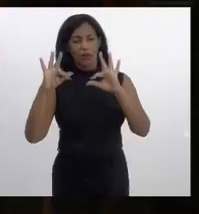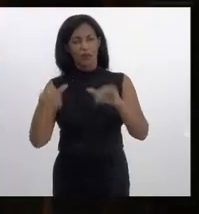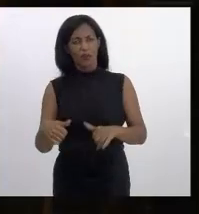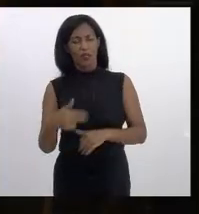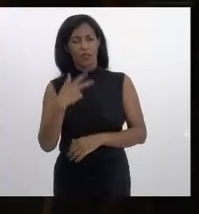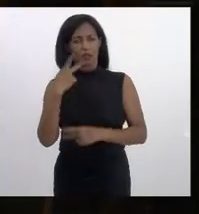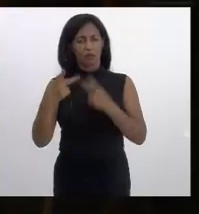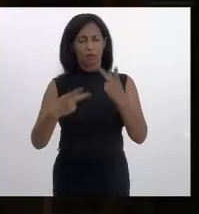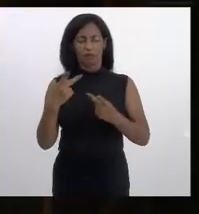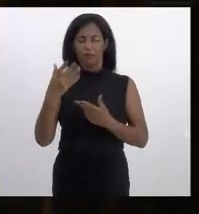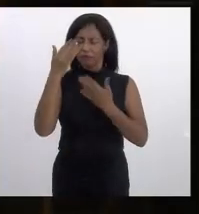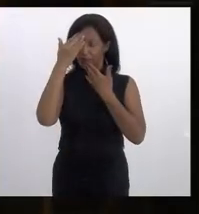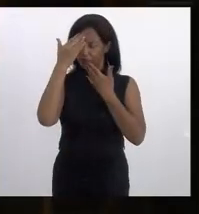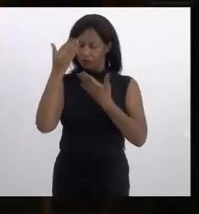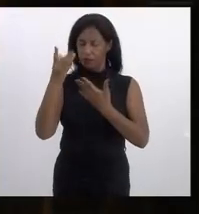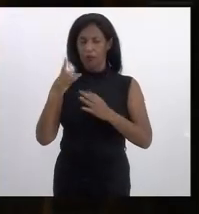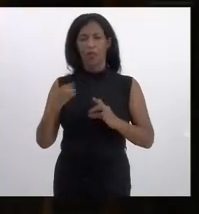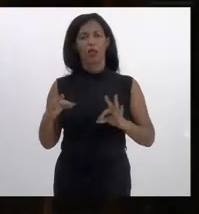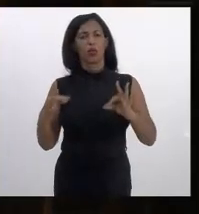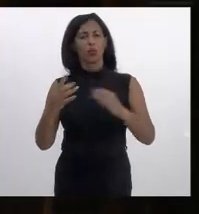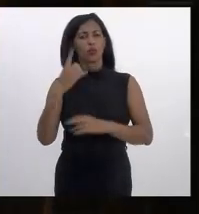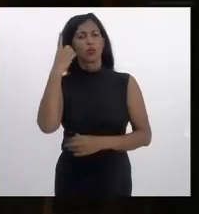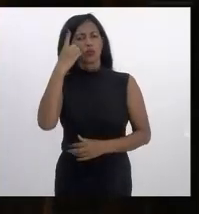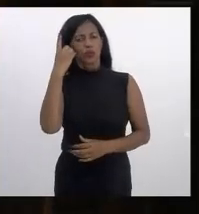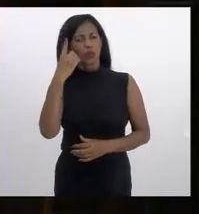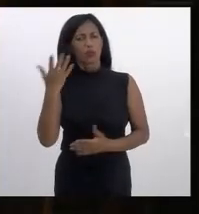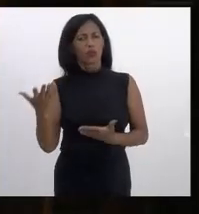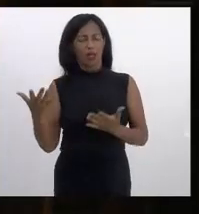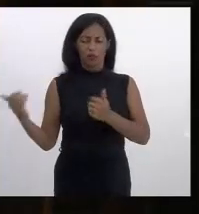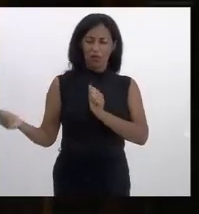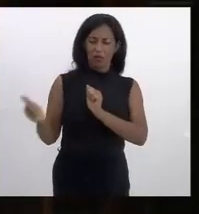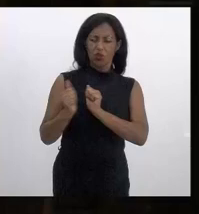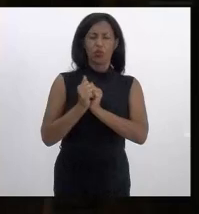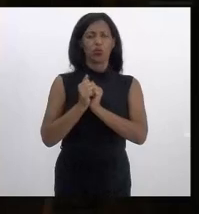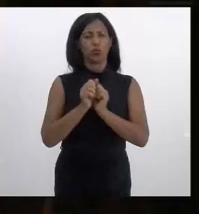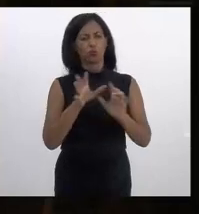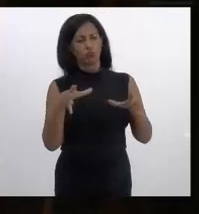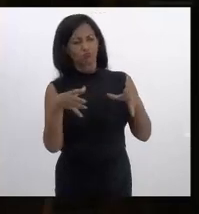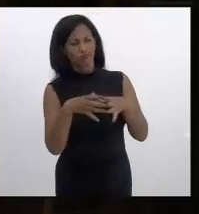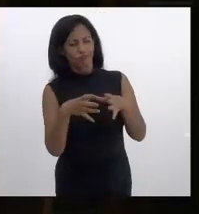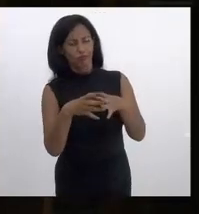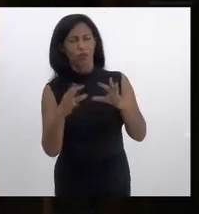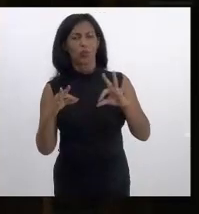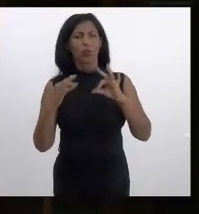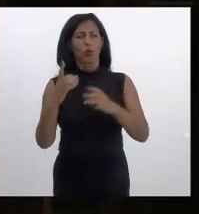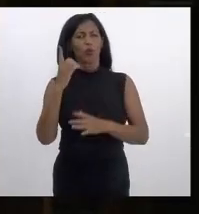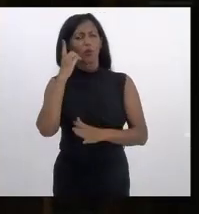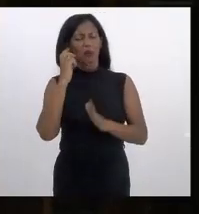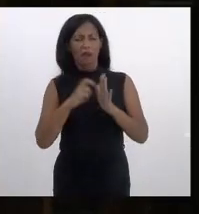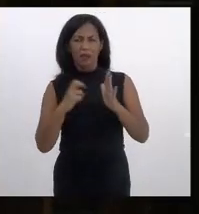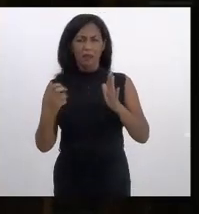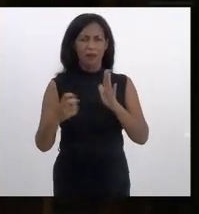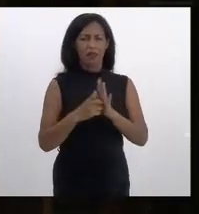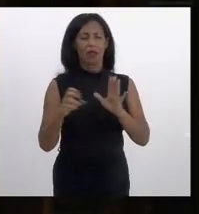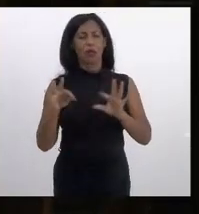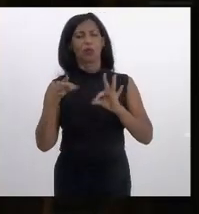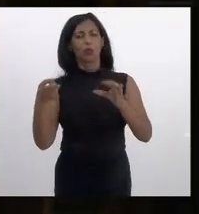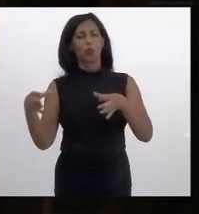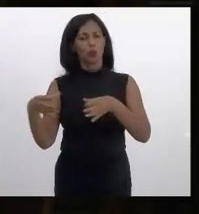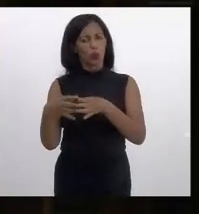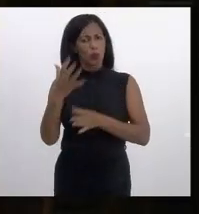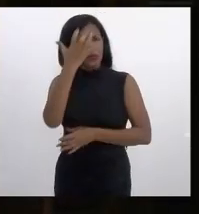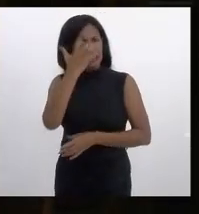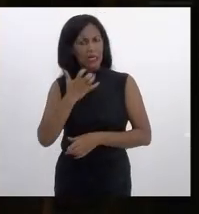meu discurso quero agradecer a todos os deputados que estão ficando lado da gente todos os deputados que emendaram a todos os grupos que